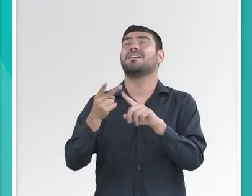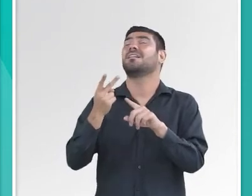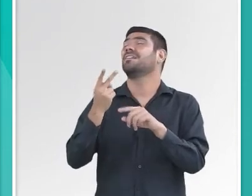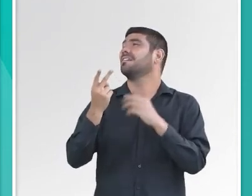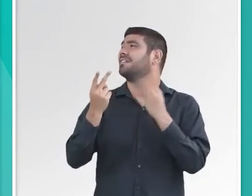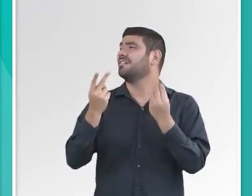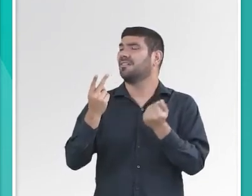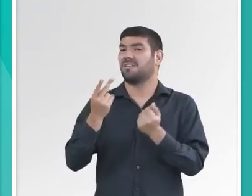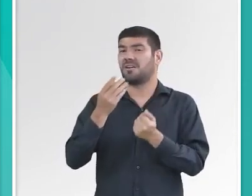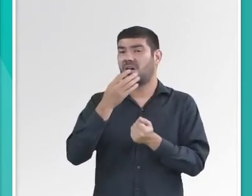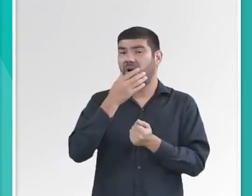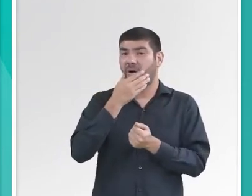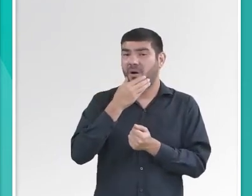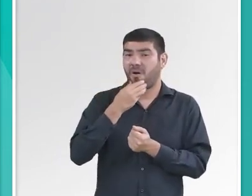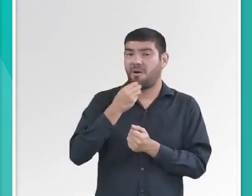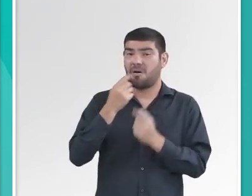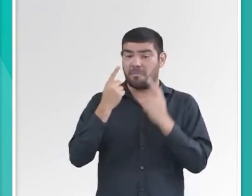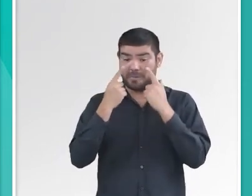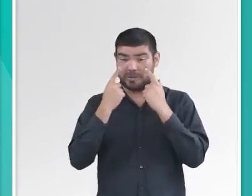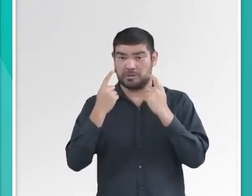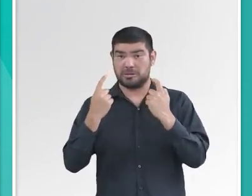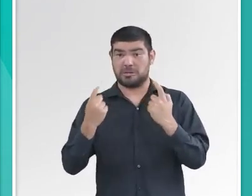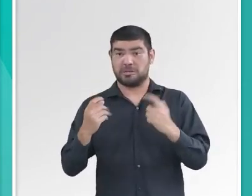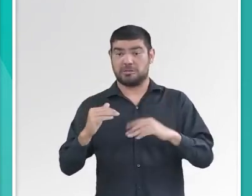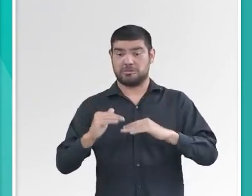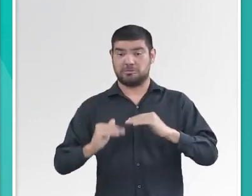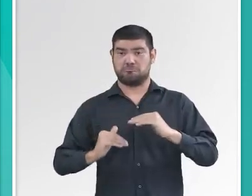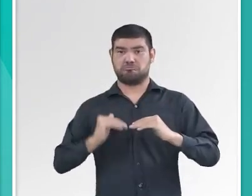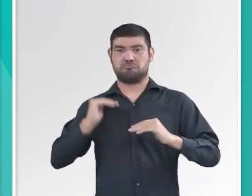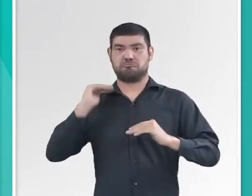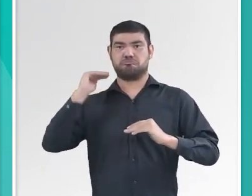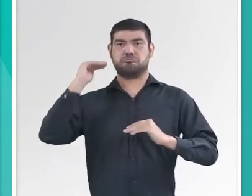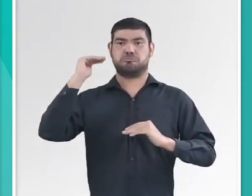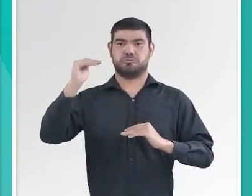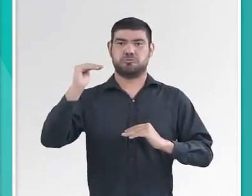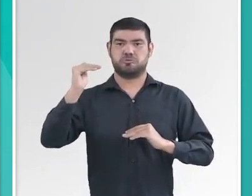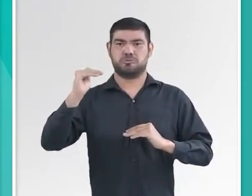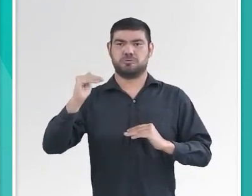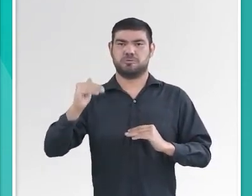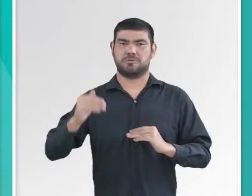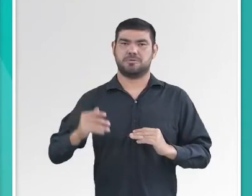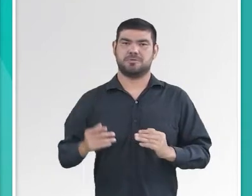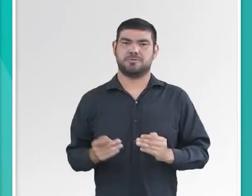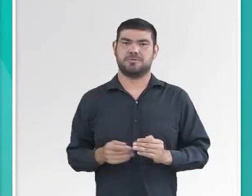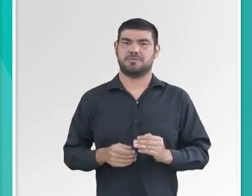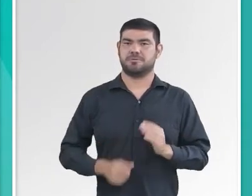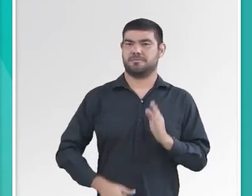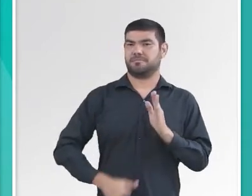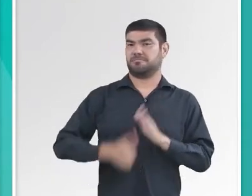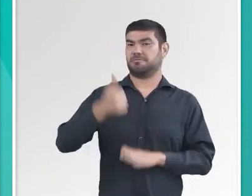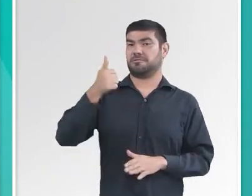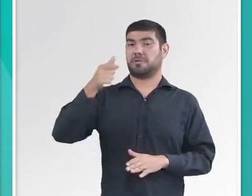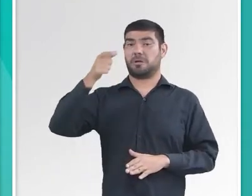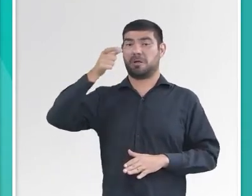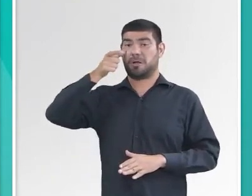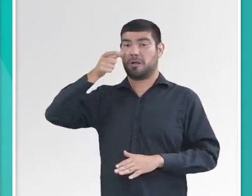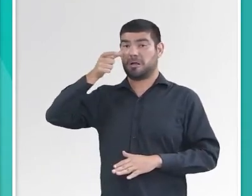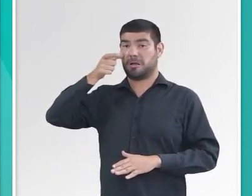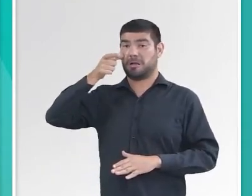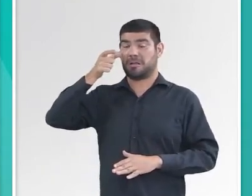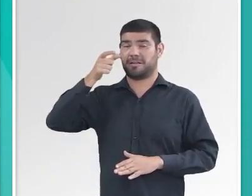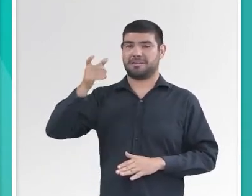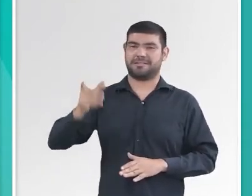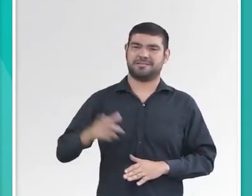do homem colocando o seu interesse acima, no caso, em primeiro plano, do que